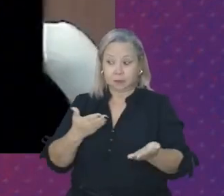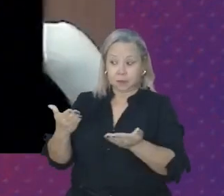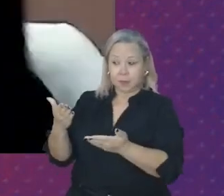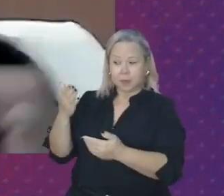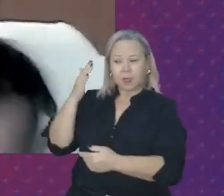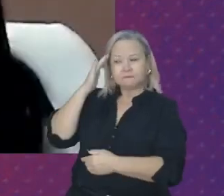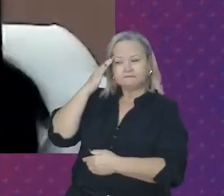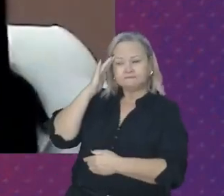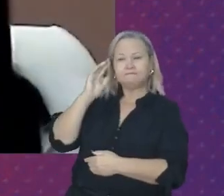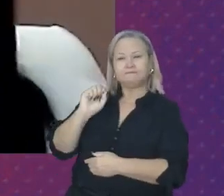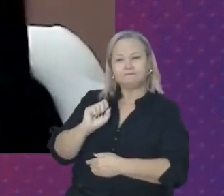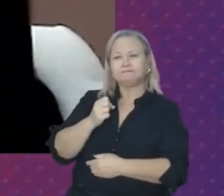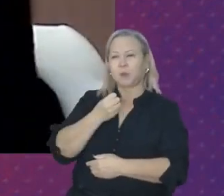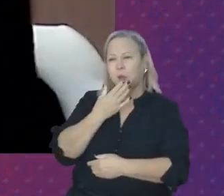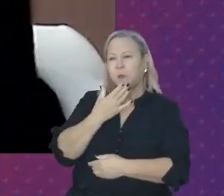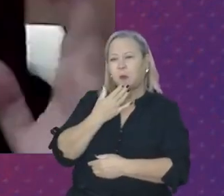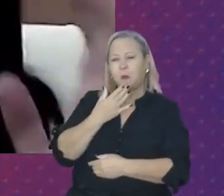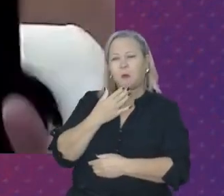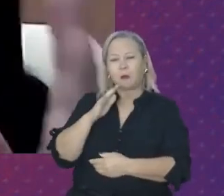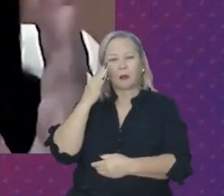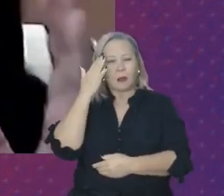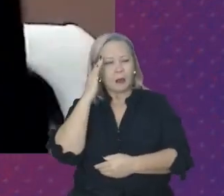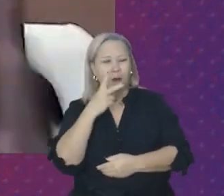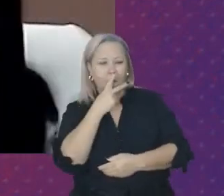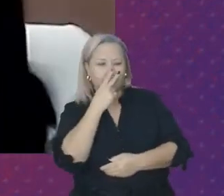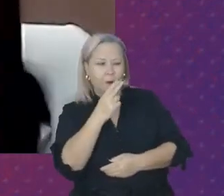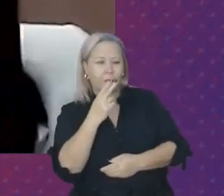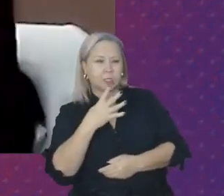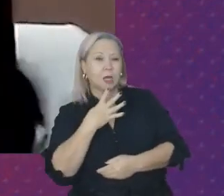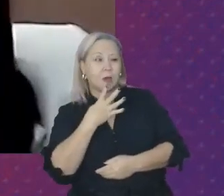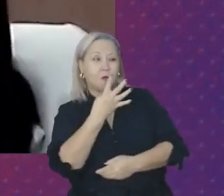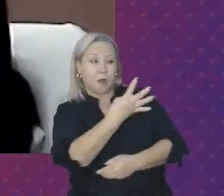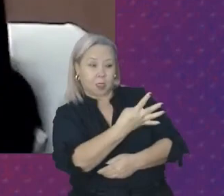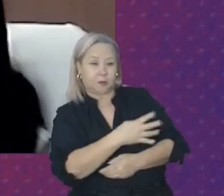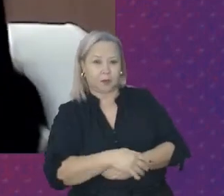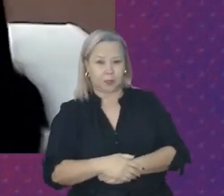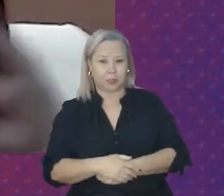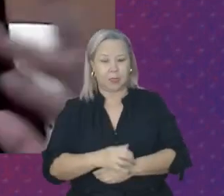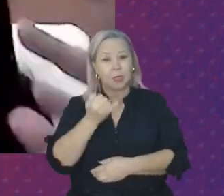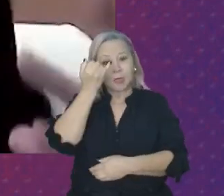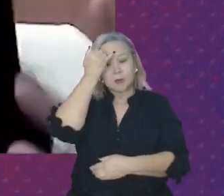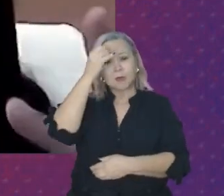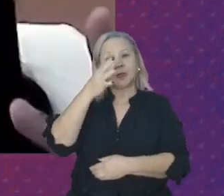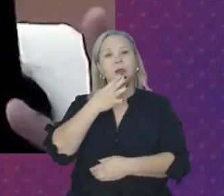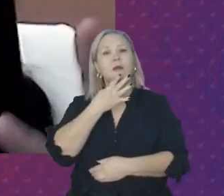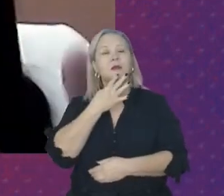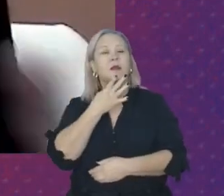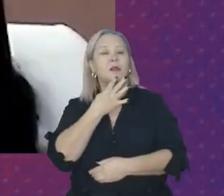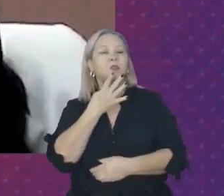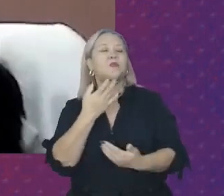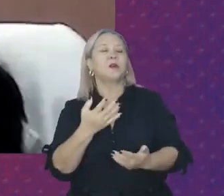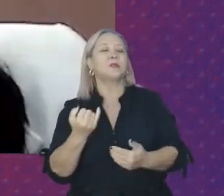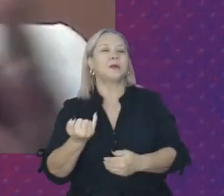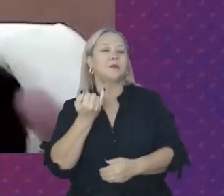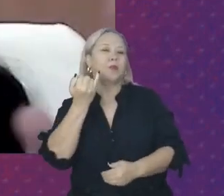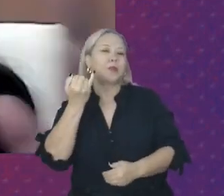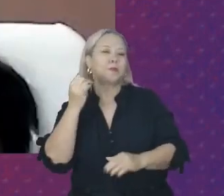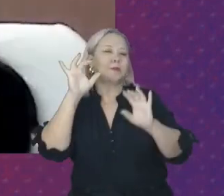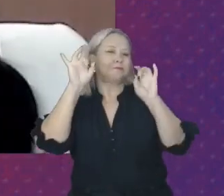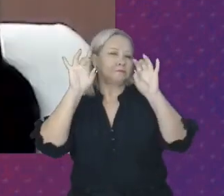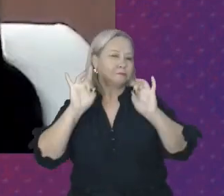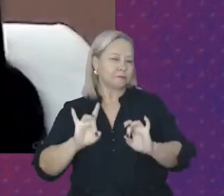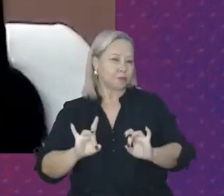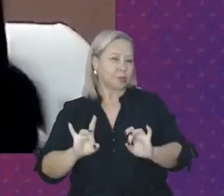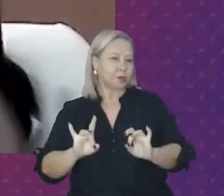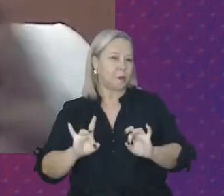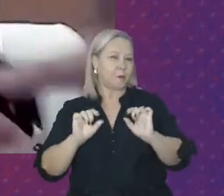de que elas te conhecem. E ter essa ideia de que elas te conhecem é interessante porque,